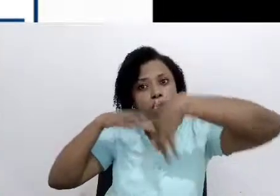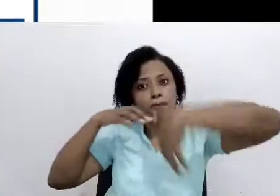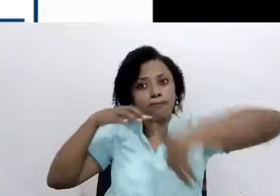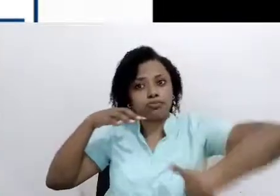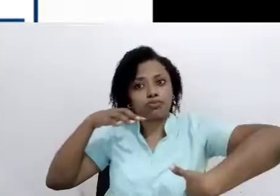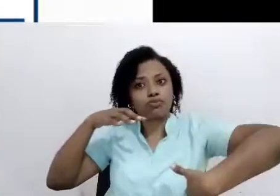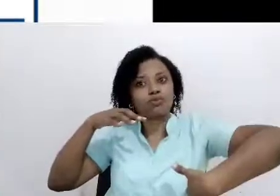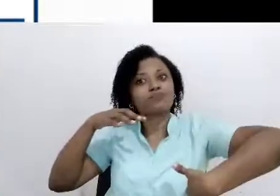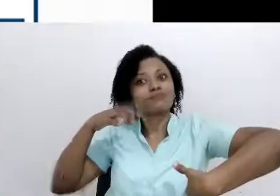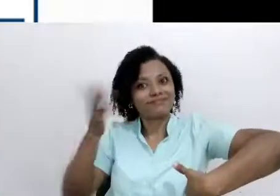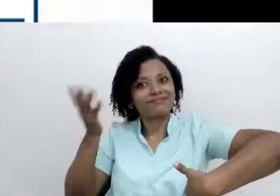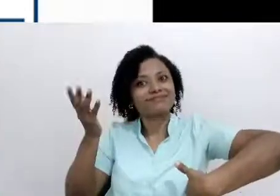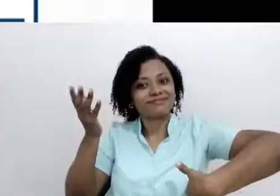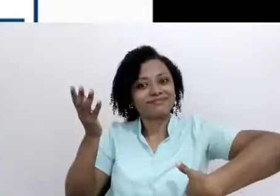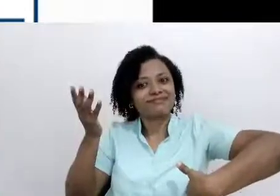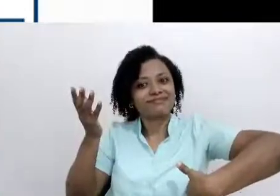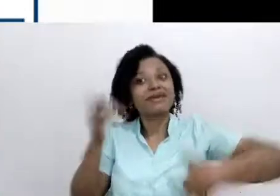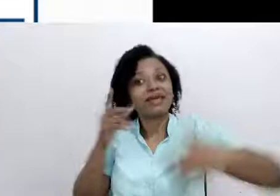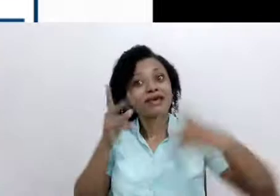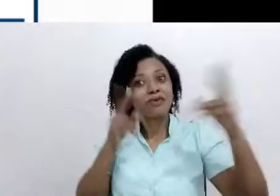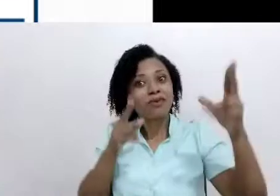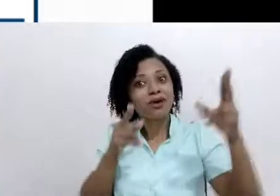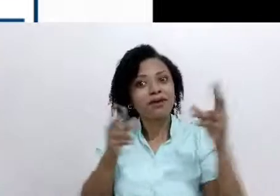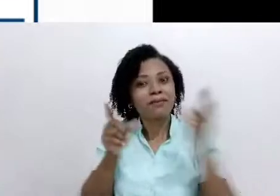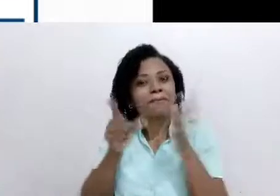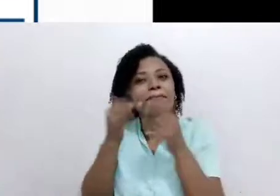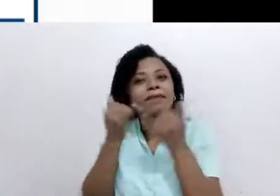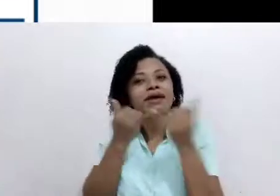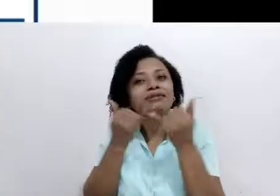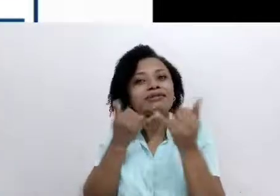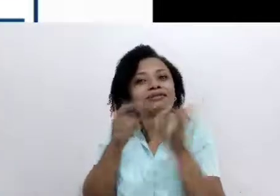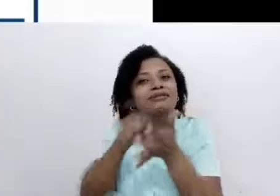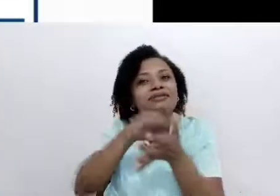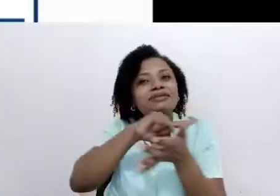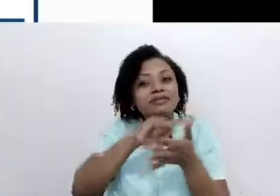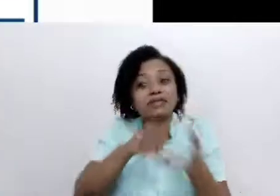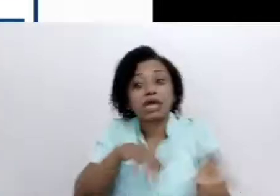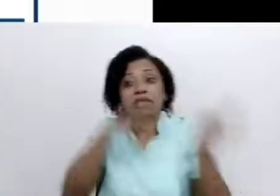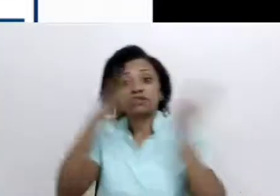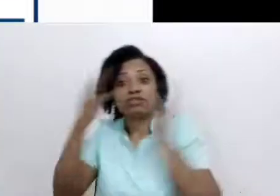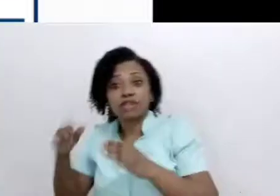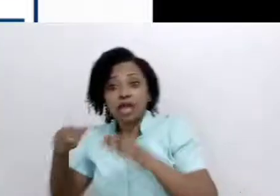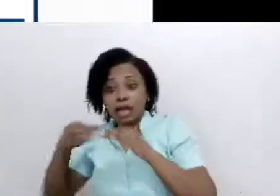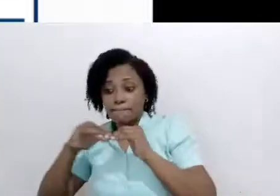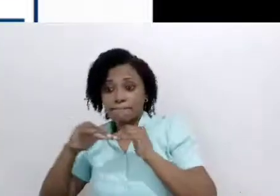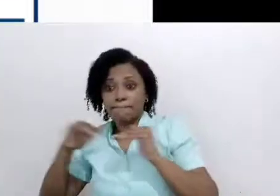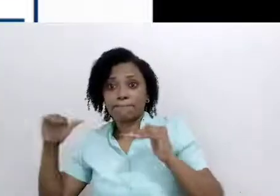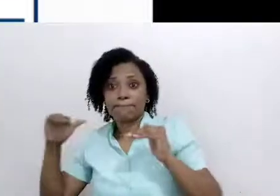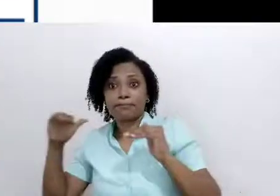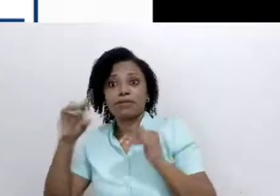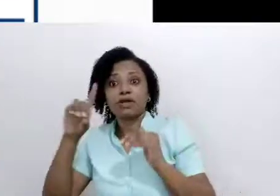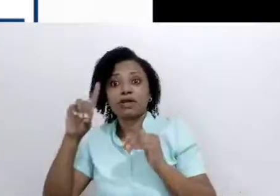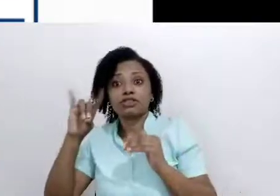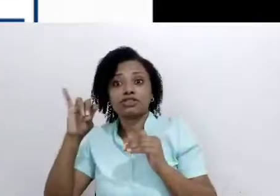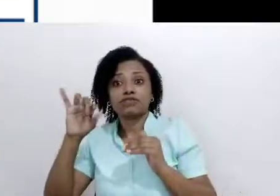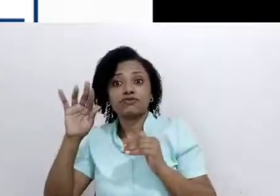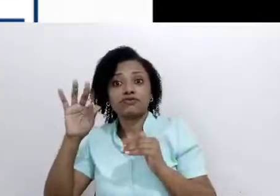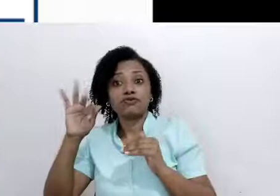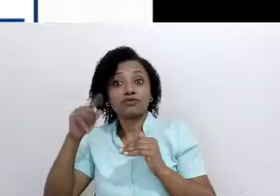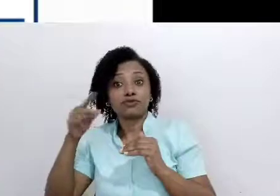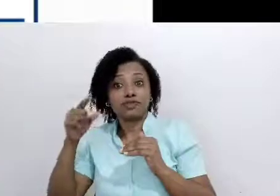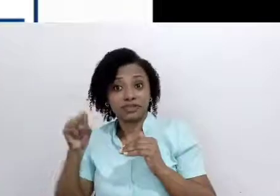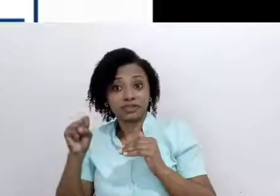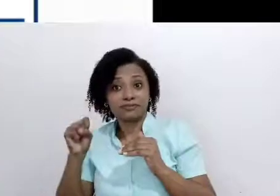paralelos e sofrem o desvio do mesmo jeito, todos paralelos. Já numa refração